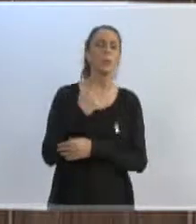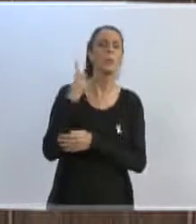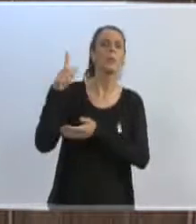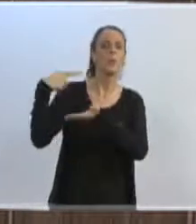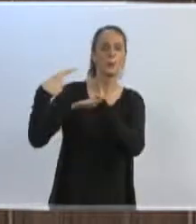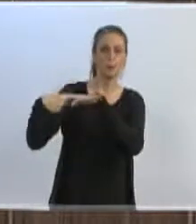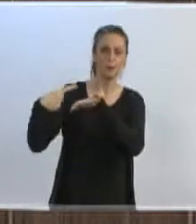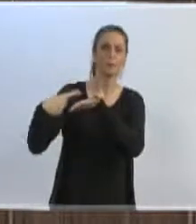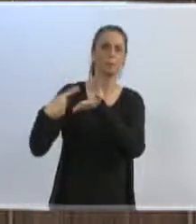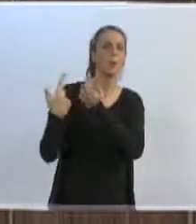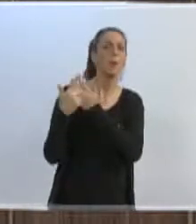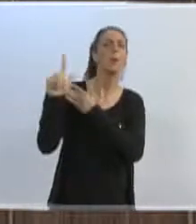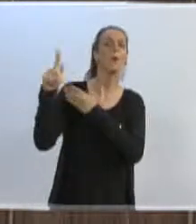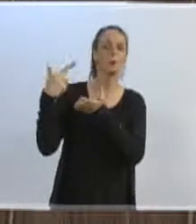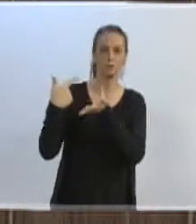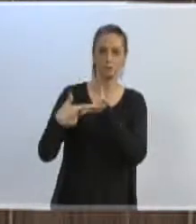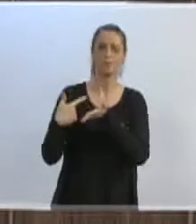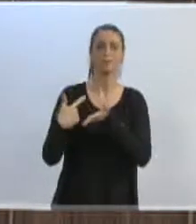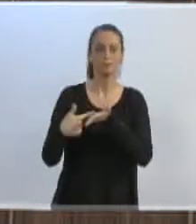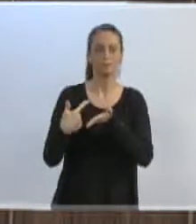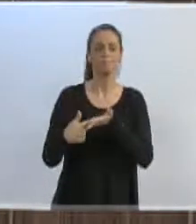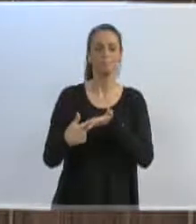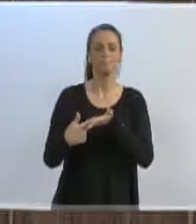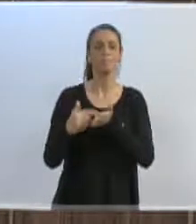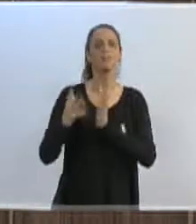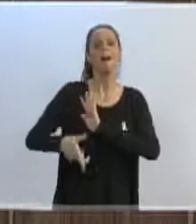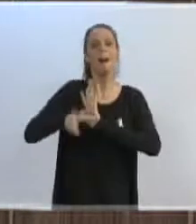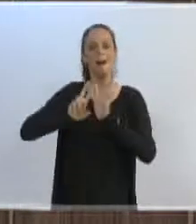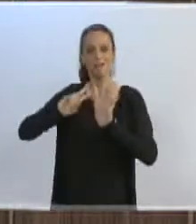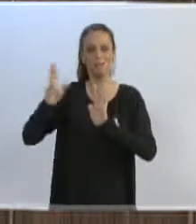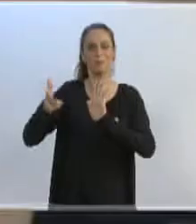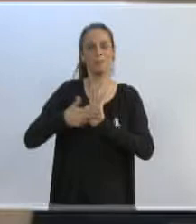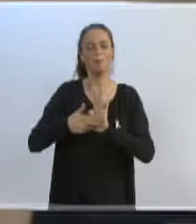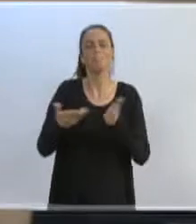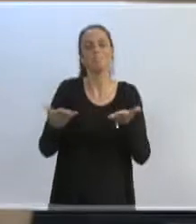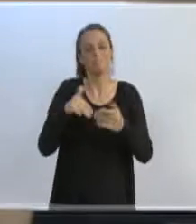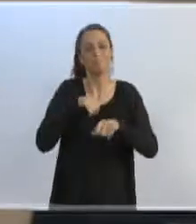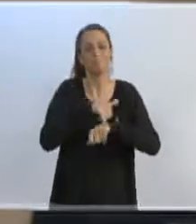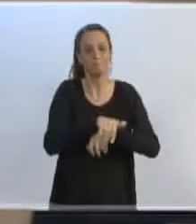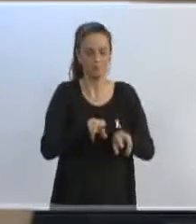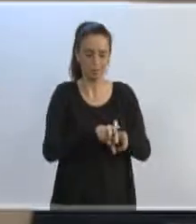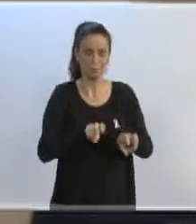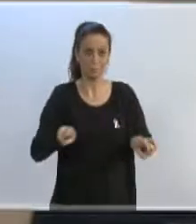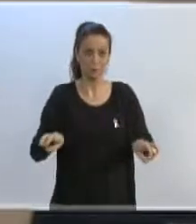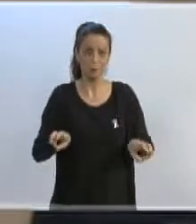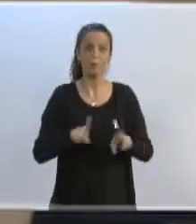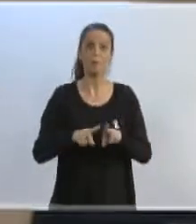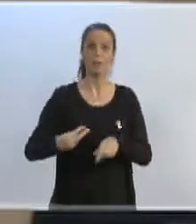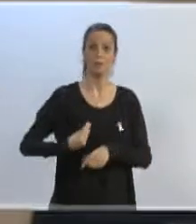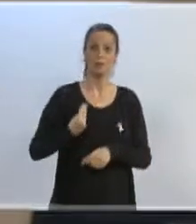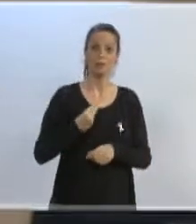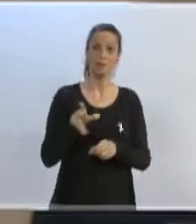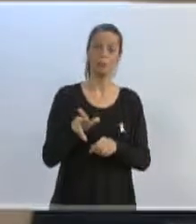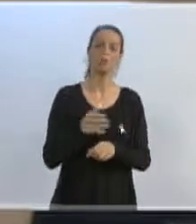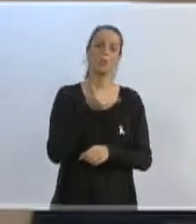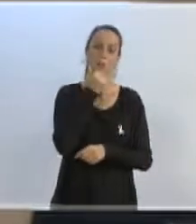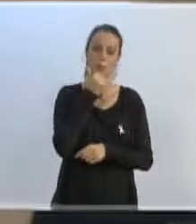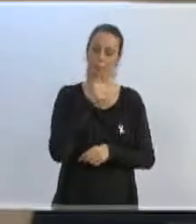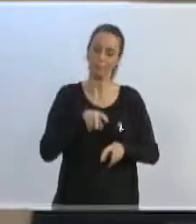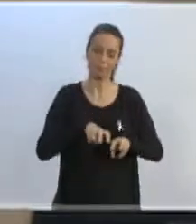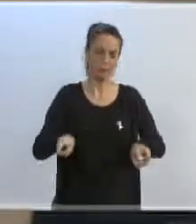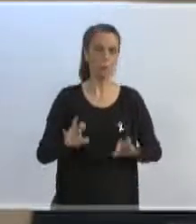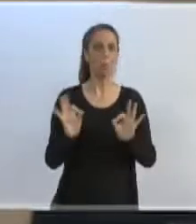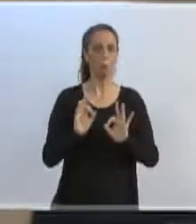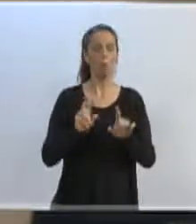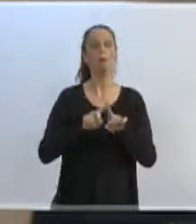compromissos previamente assumidos, não vai se fazer presente aqui na mesa, mas está presente no plenário.